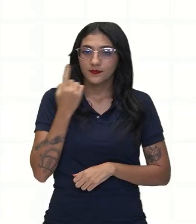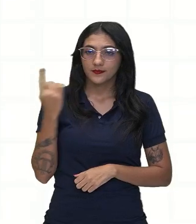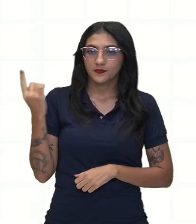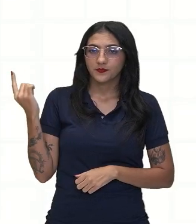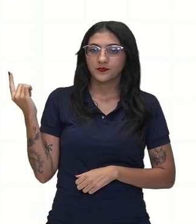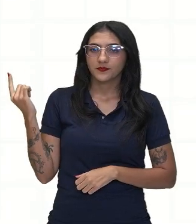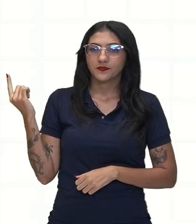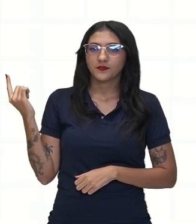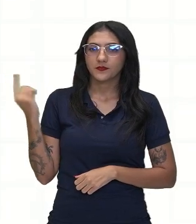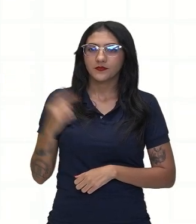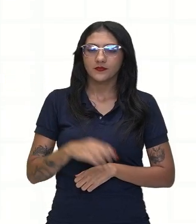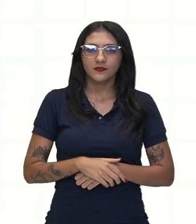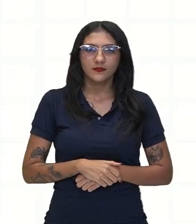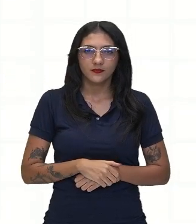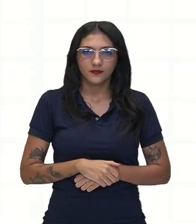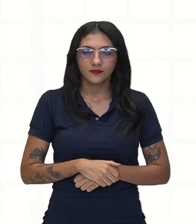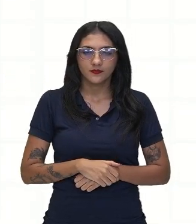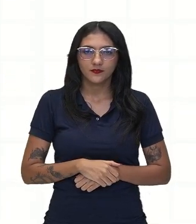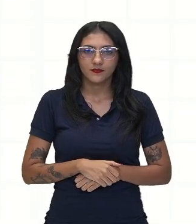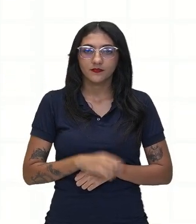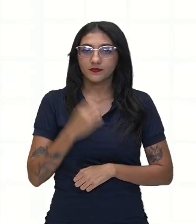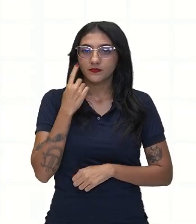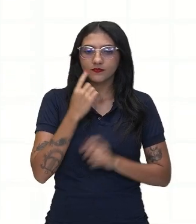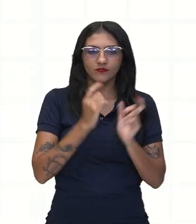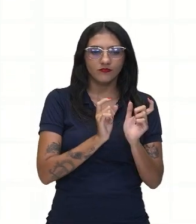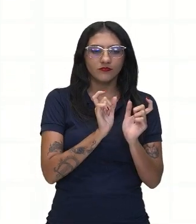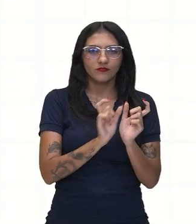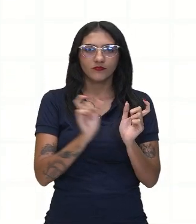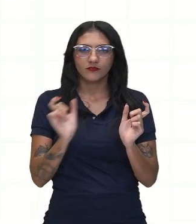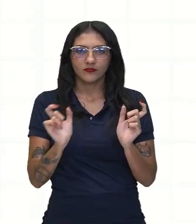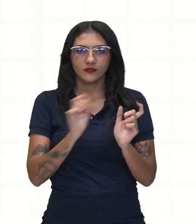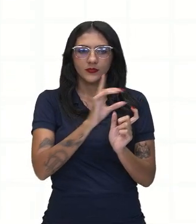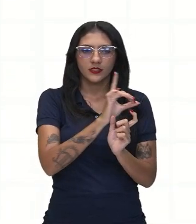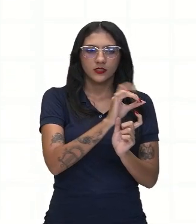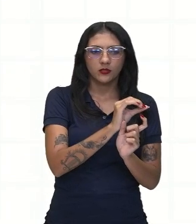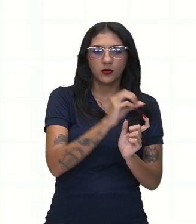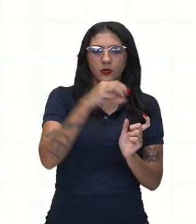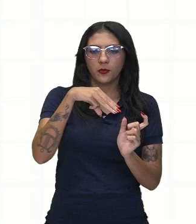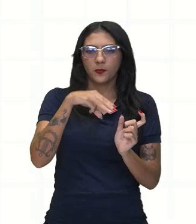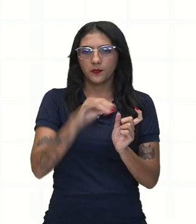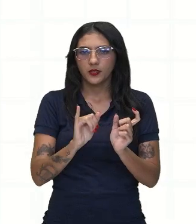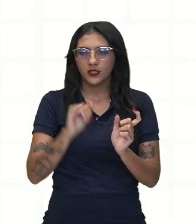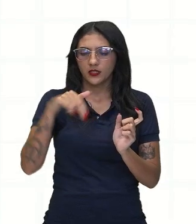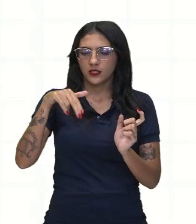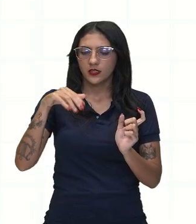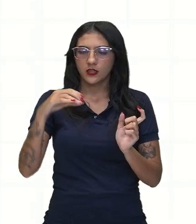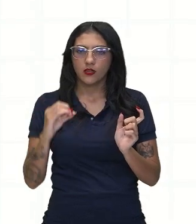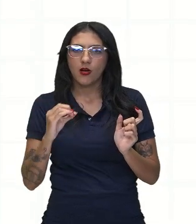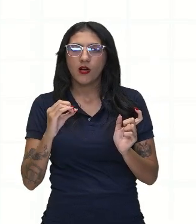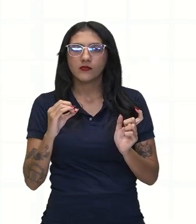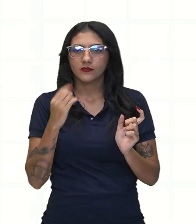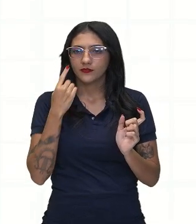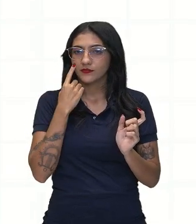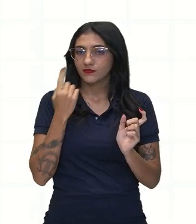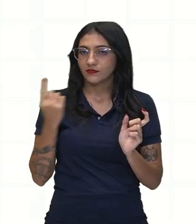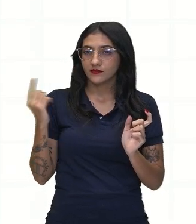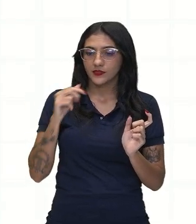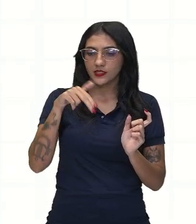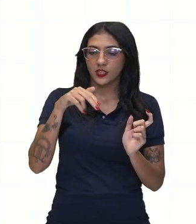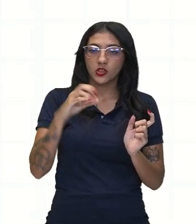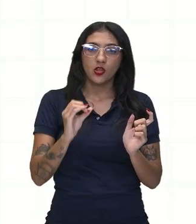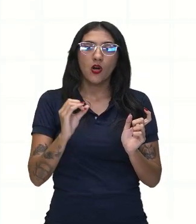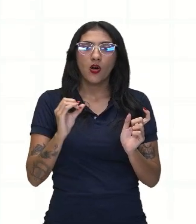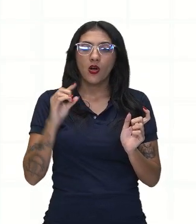Dominó. Separação de dominó. Dominó. Última sílaba, né? A sílaba tônica, o nó, é a